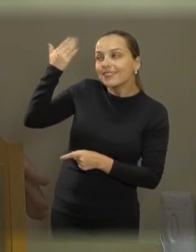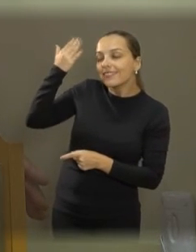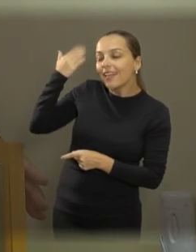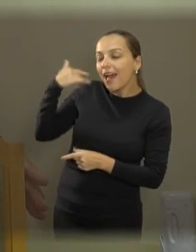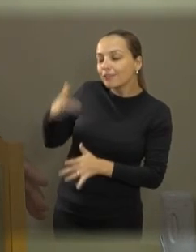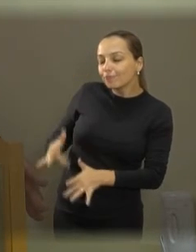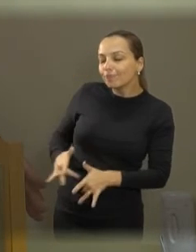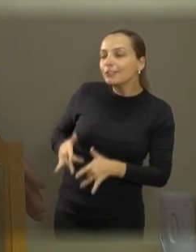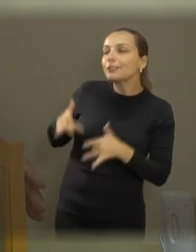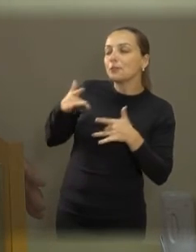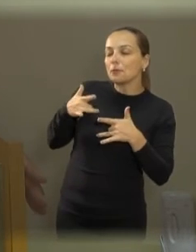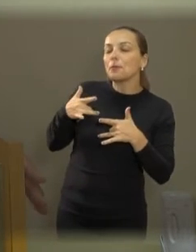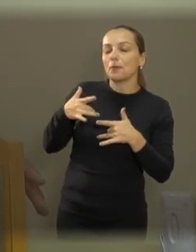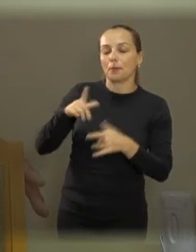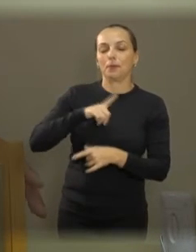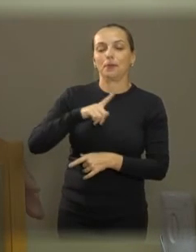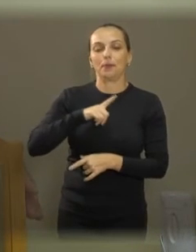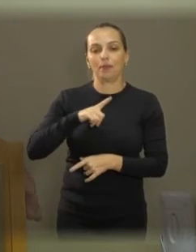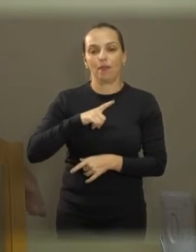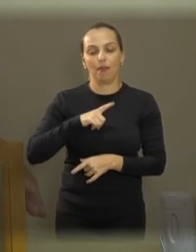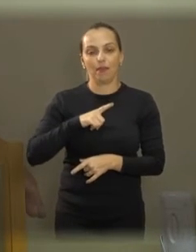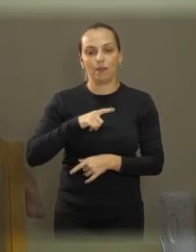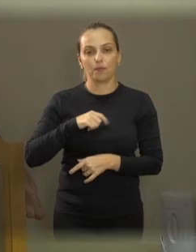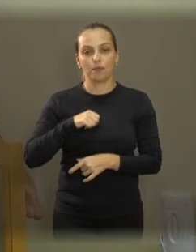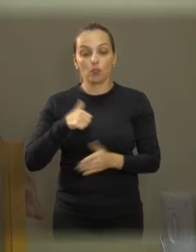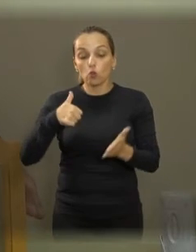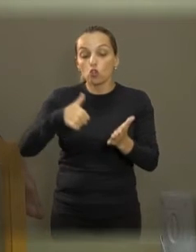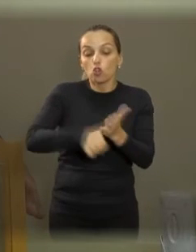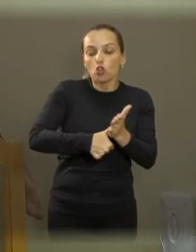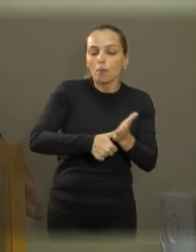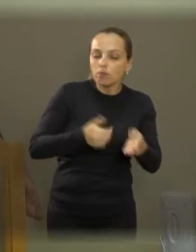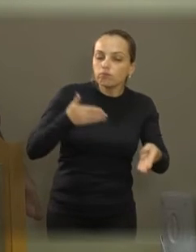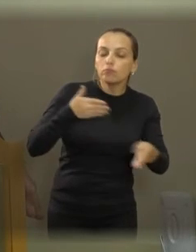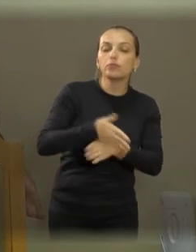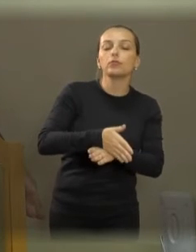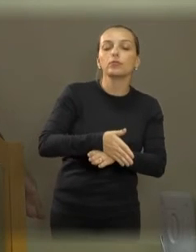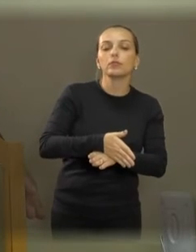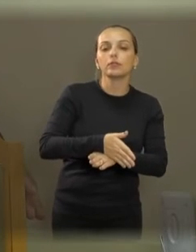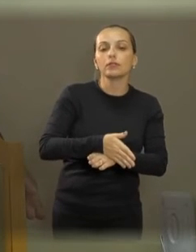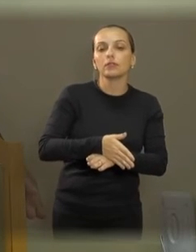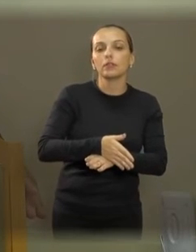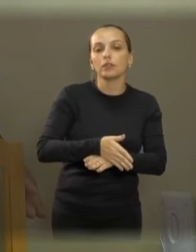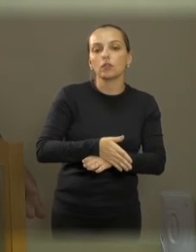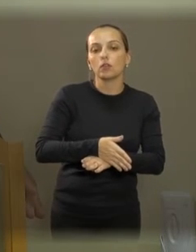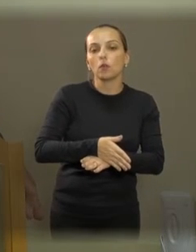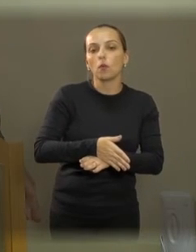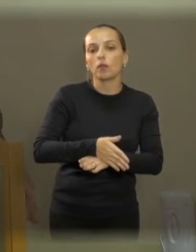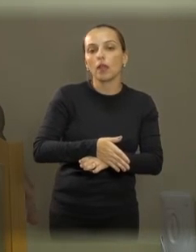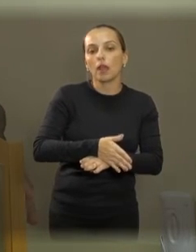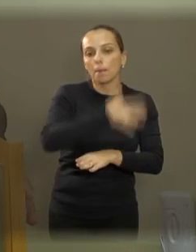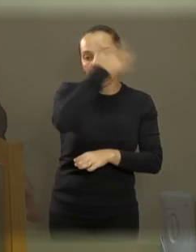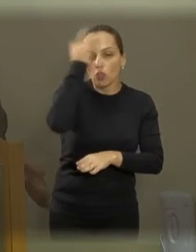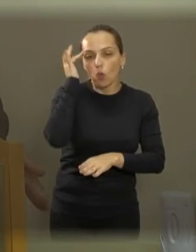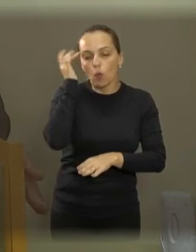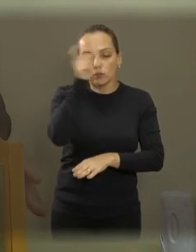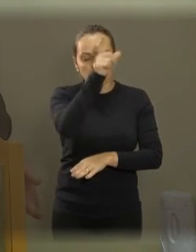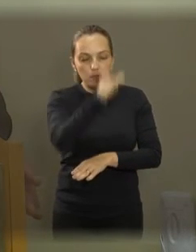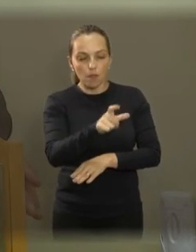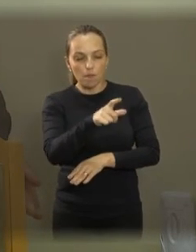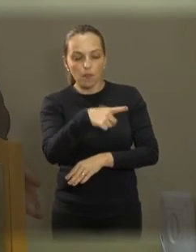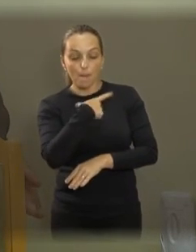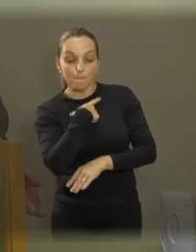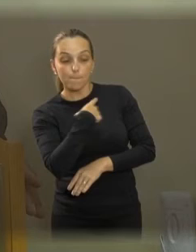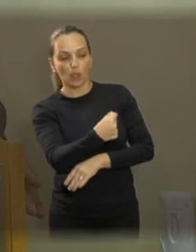orgulho disso. Eu ia no clube, na hora de escolher, Marcos do lado,